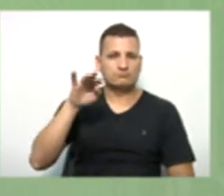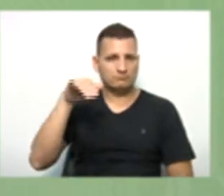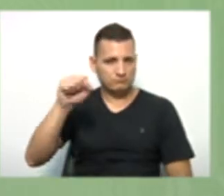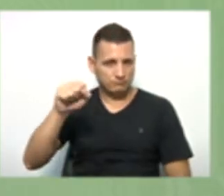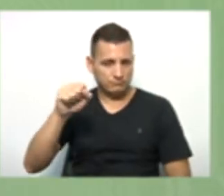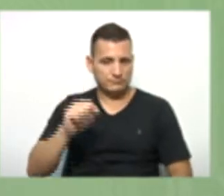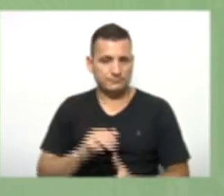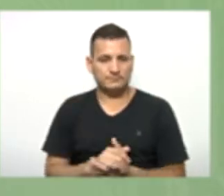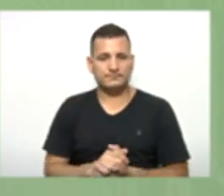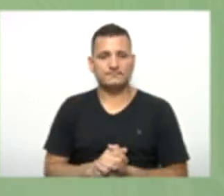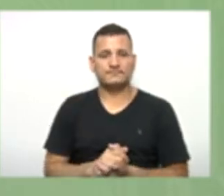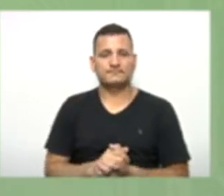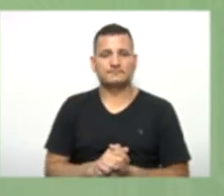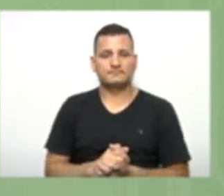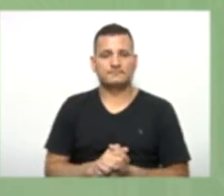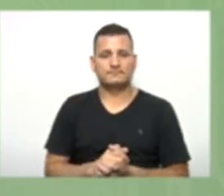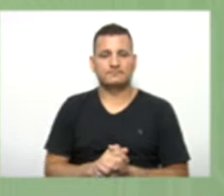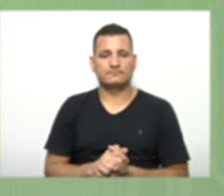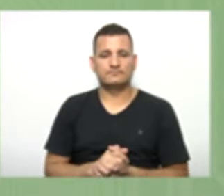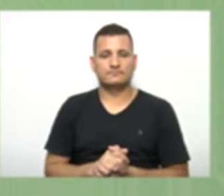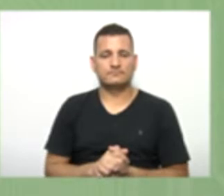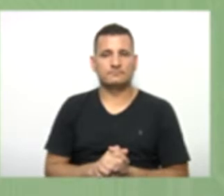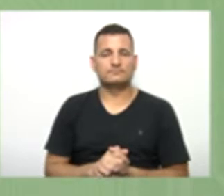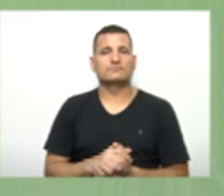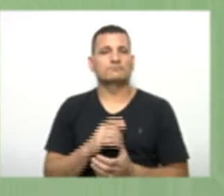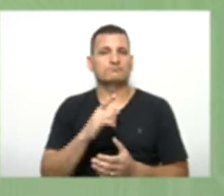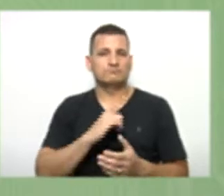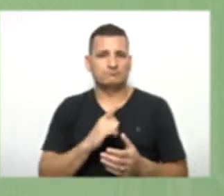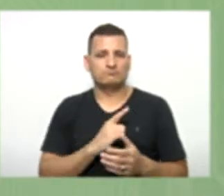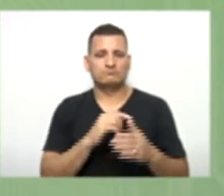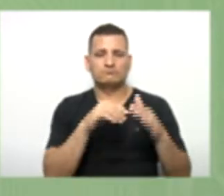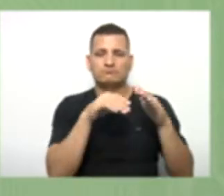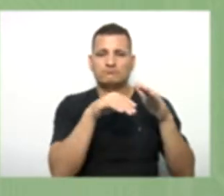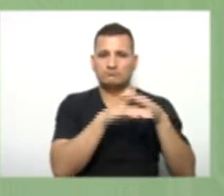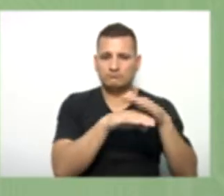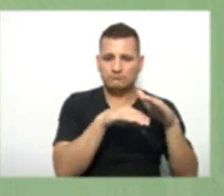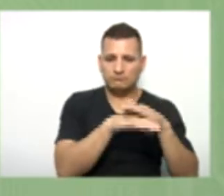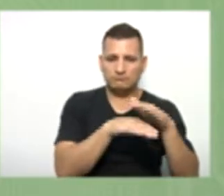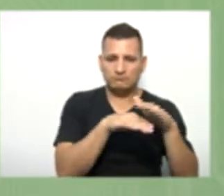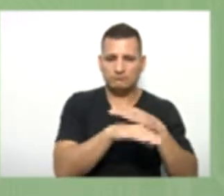a conta caixa e equivalentes de caixa.